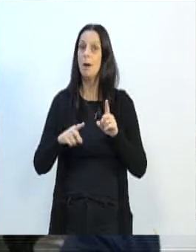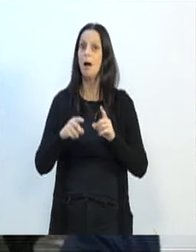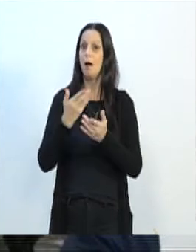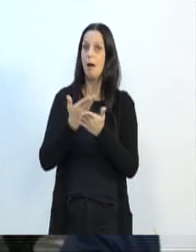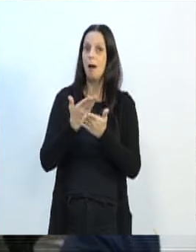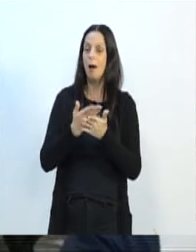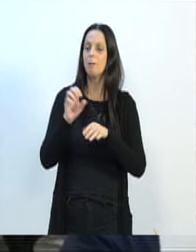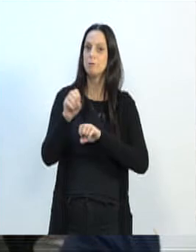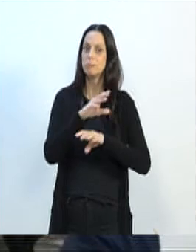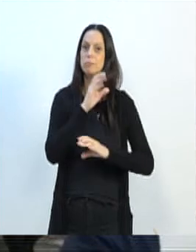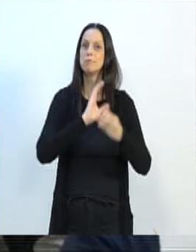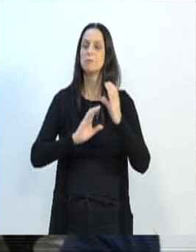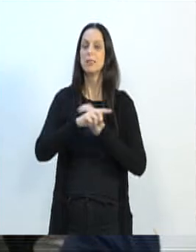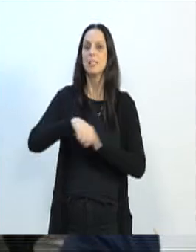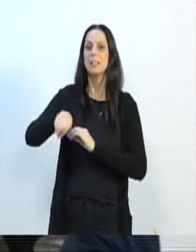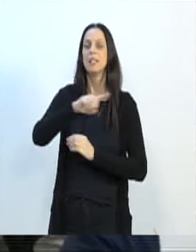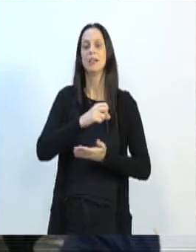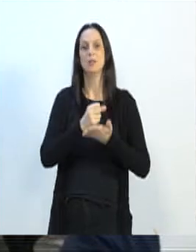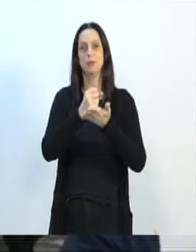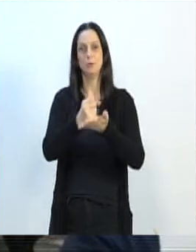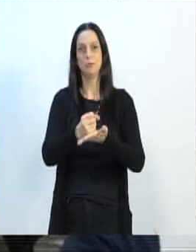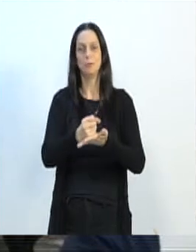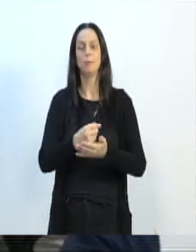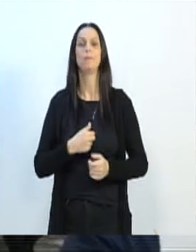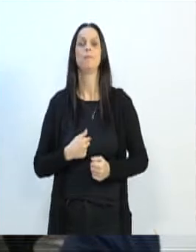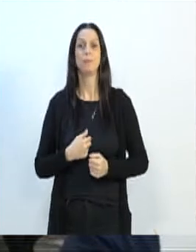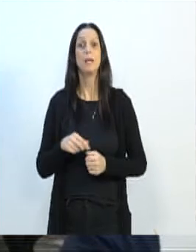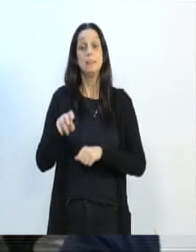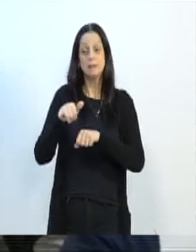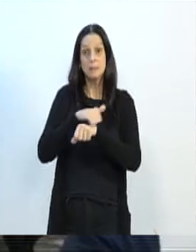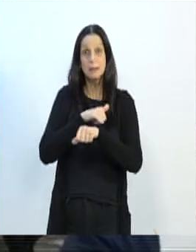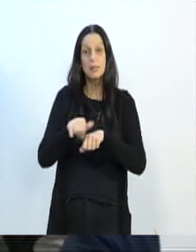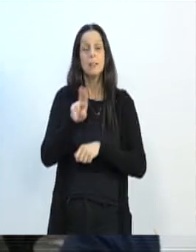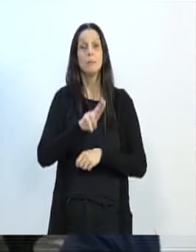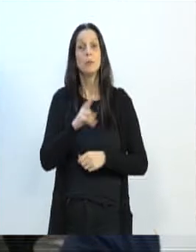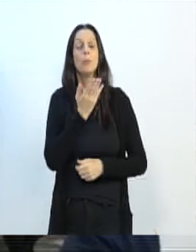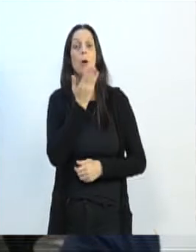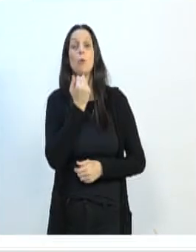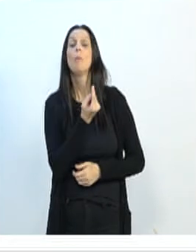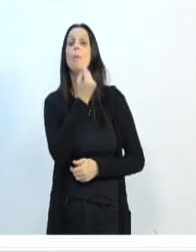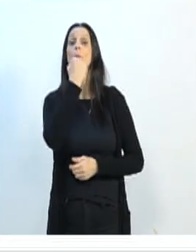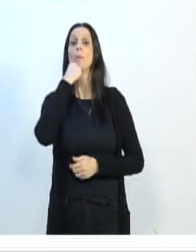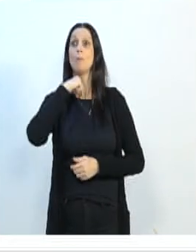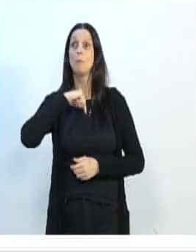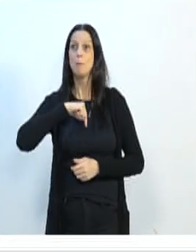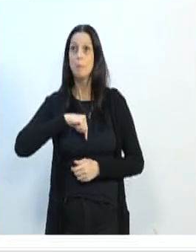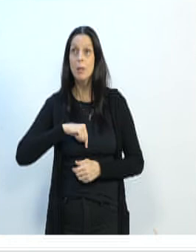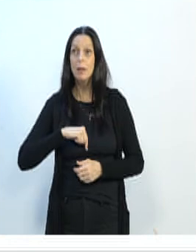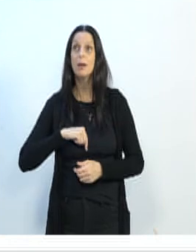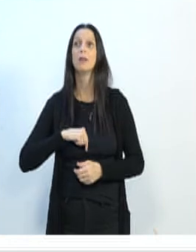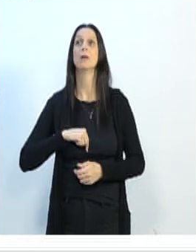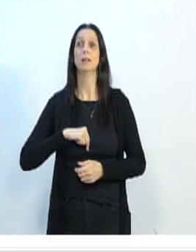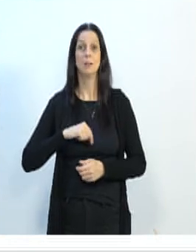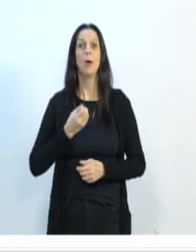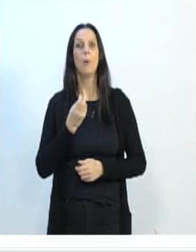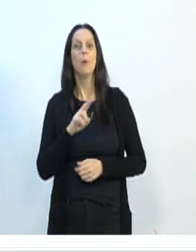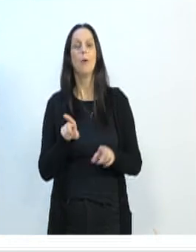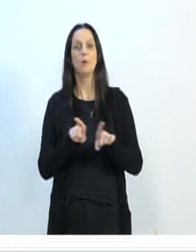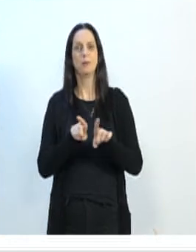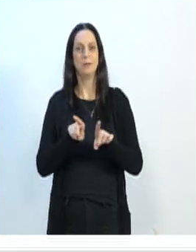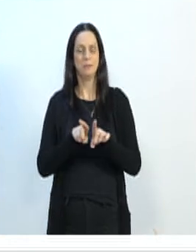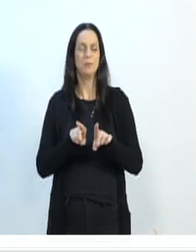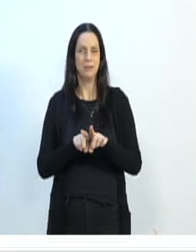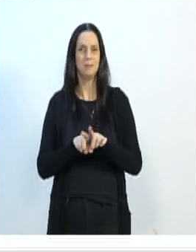A necessidade de uso das ferramentas para se alimentar e respirar pode ser empurrada mais para frente.